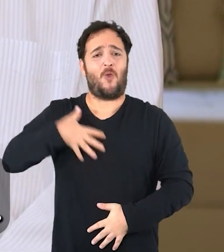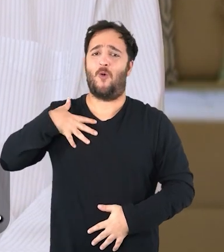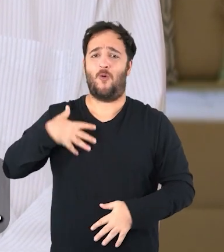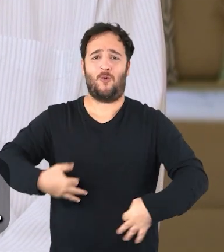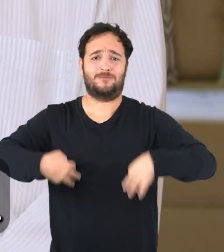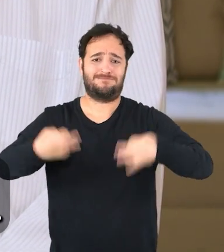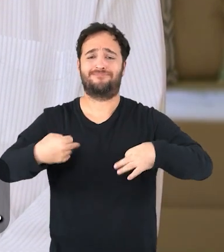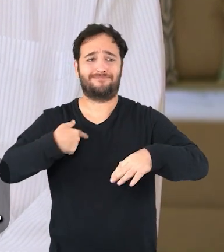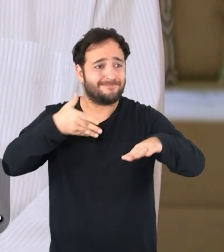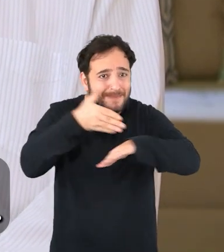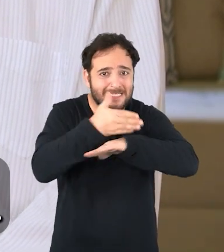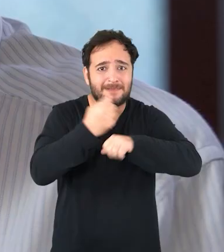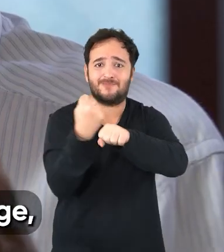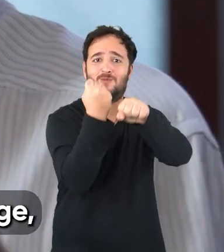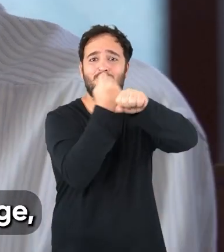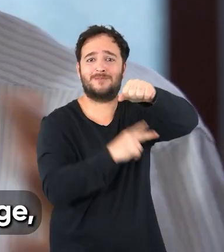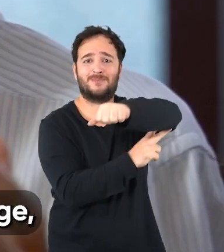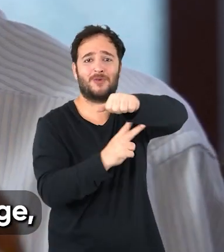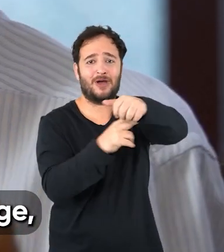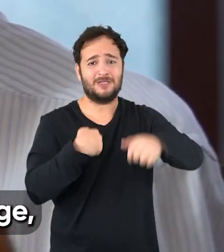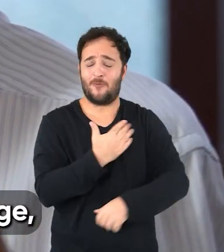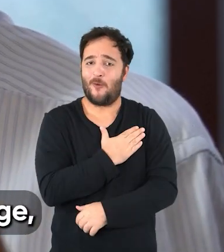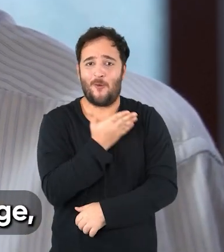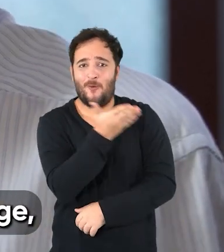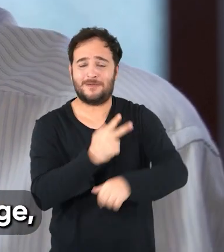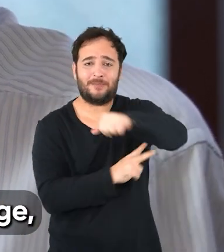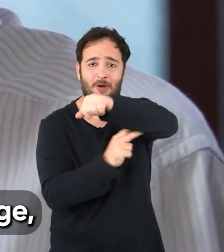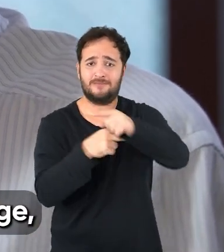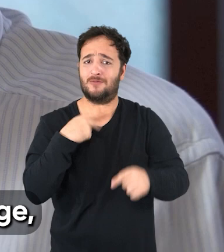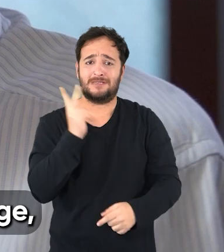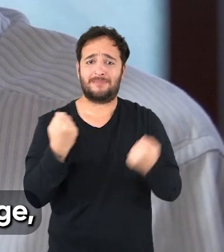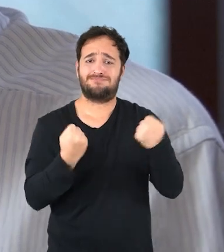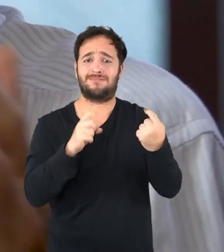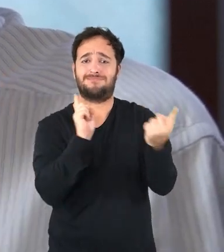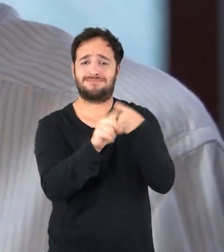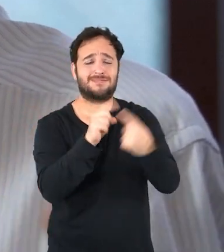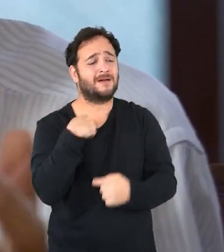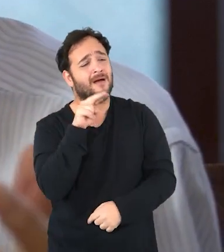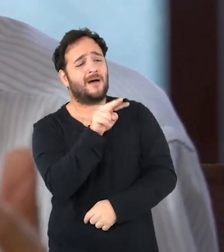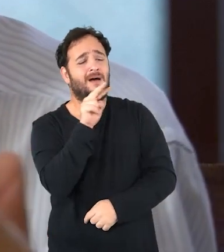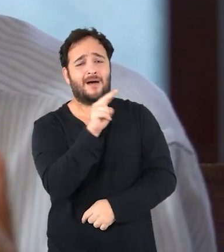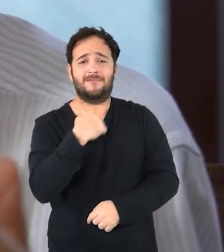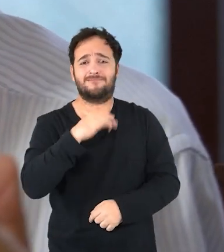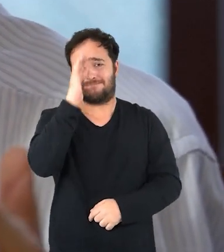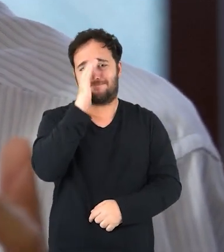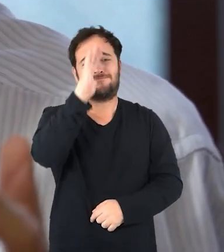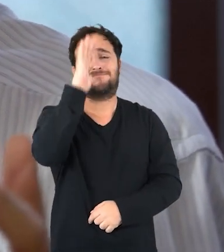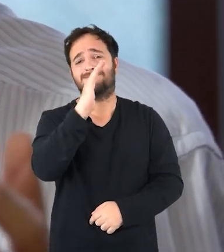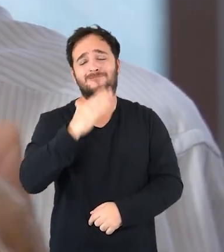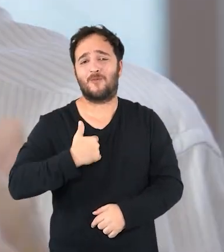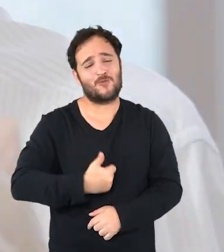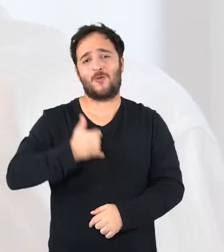orgulho de ter participado da ponte e tal. Claro que eu gosto da ponte. Pô, eu atravesso a ponte e eu sinto orgulho de ter atravessado aquilo